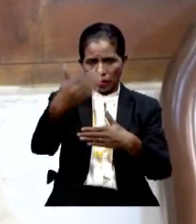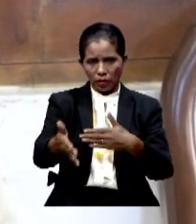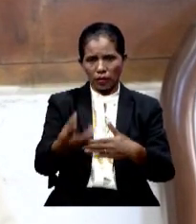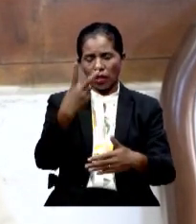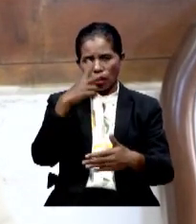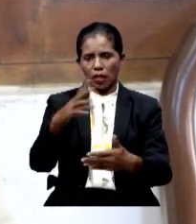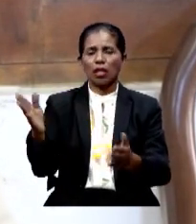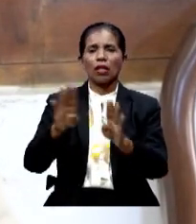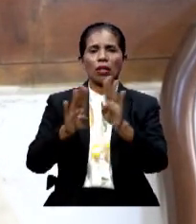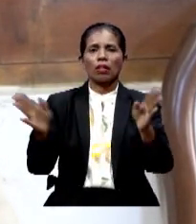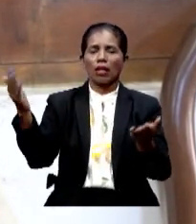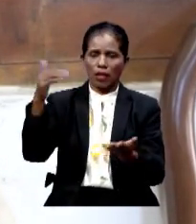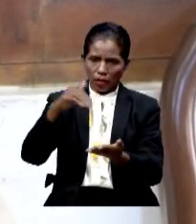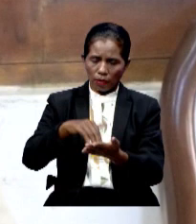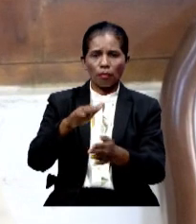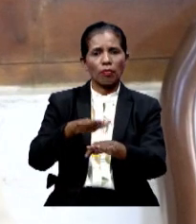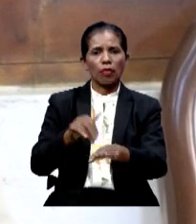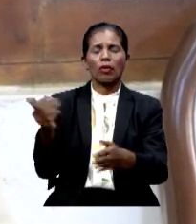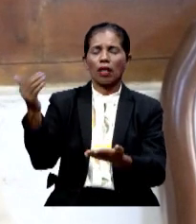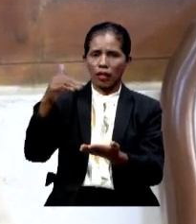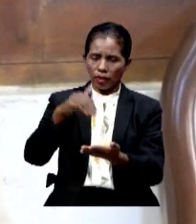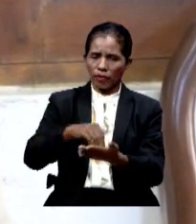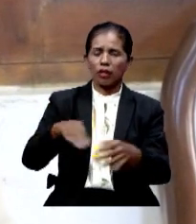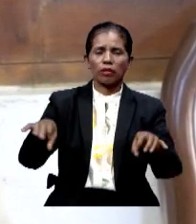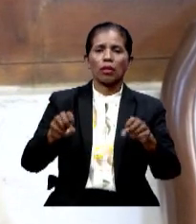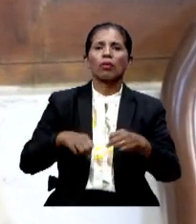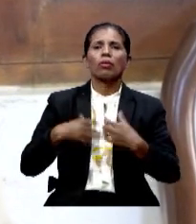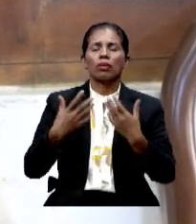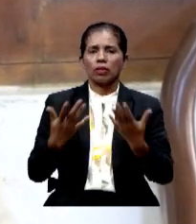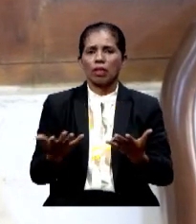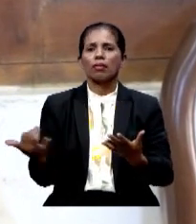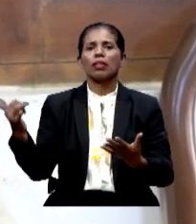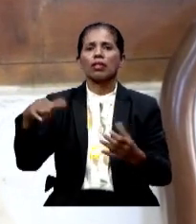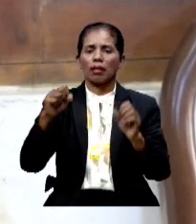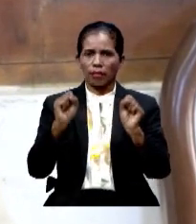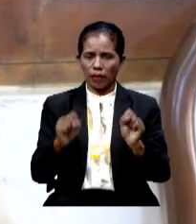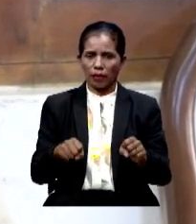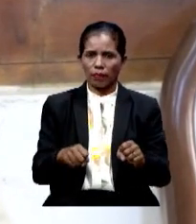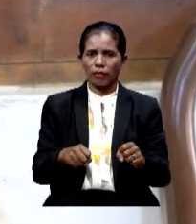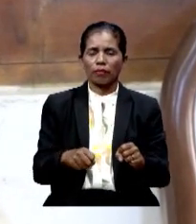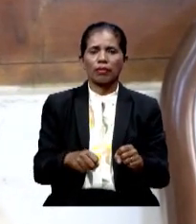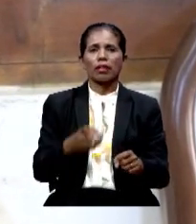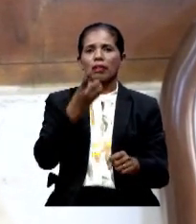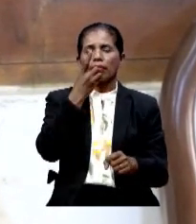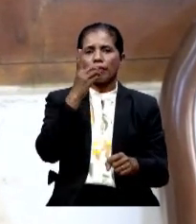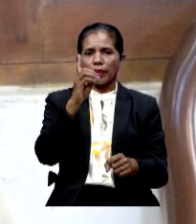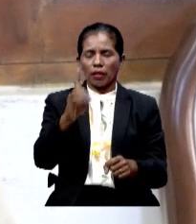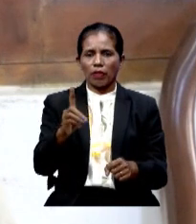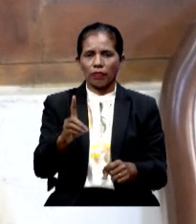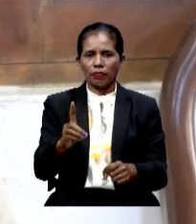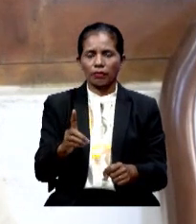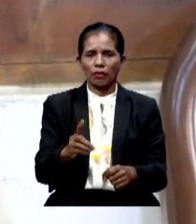Reativa filafalho. A reativa filafalho, né? O ensama que nem é bele, declara